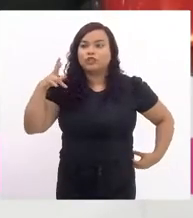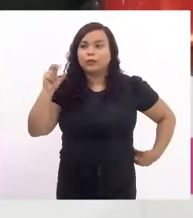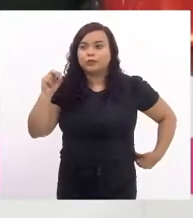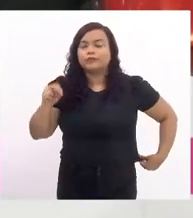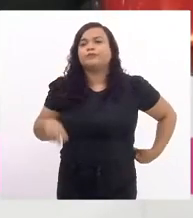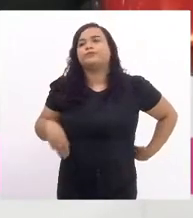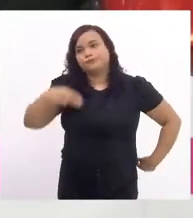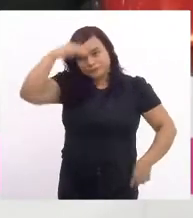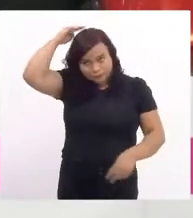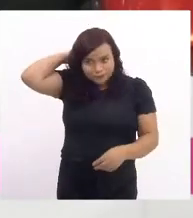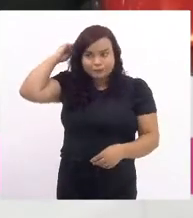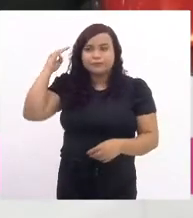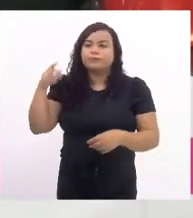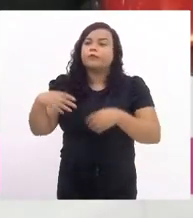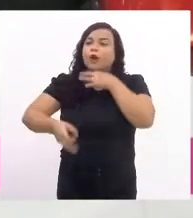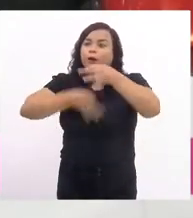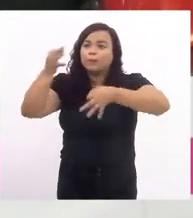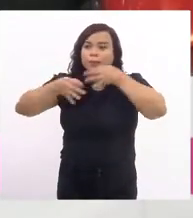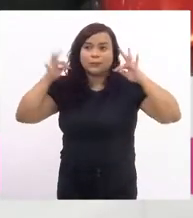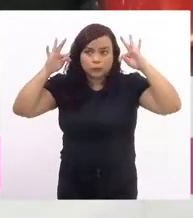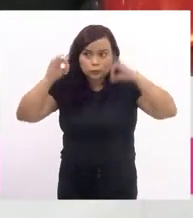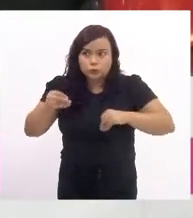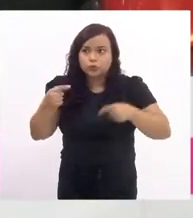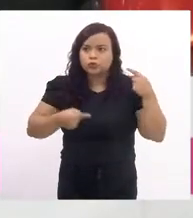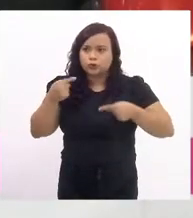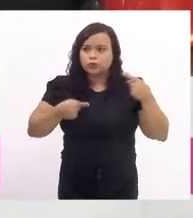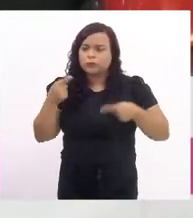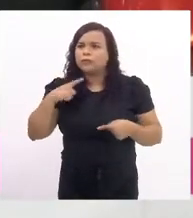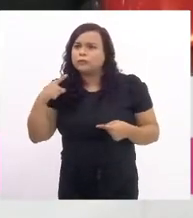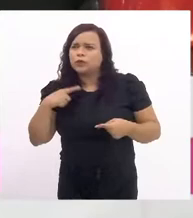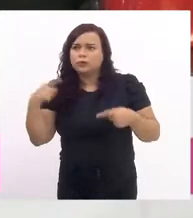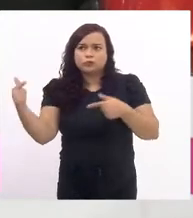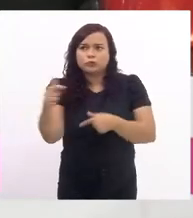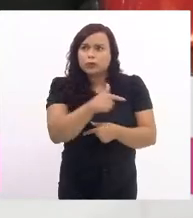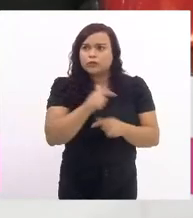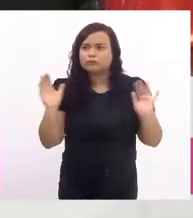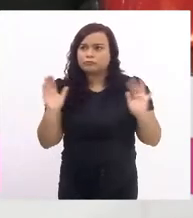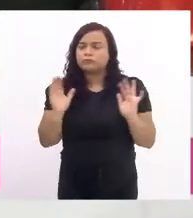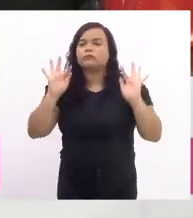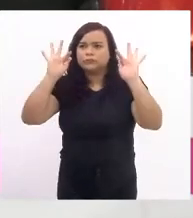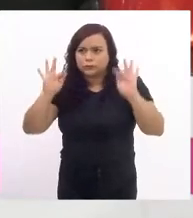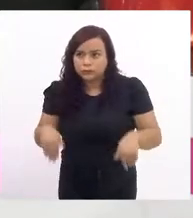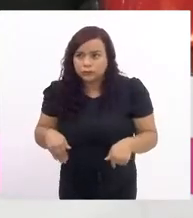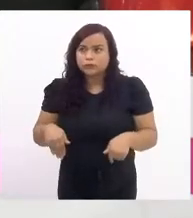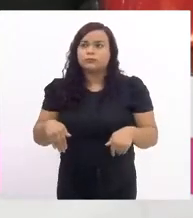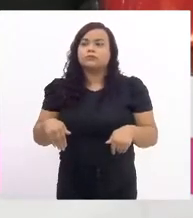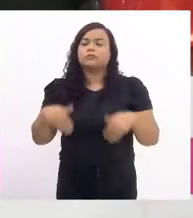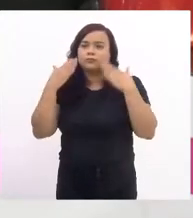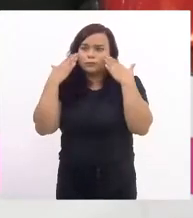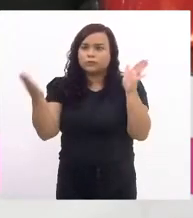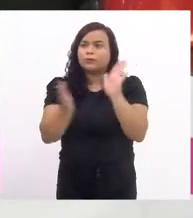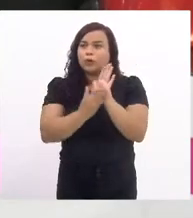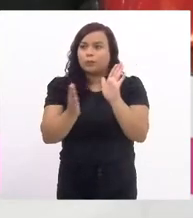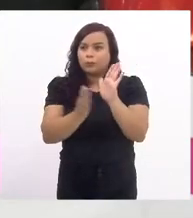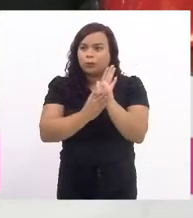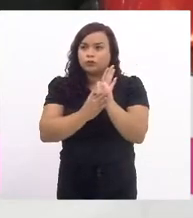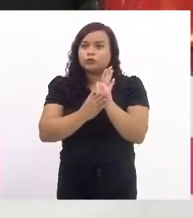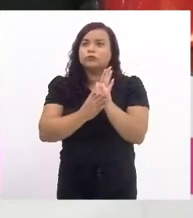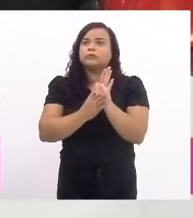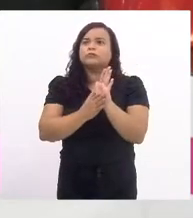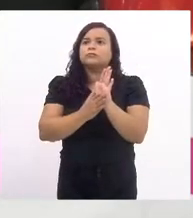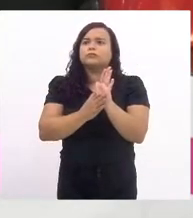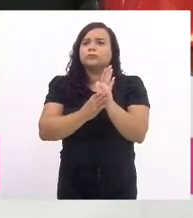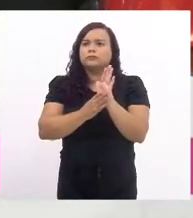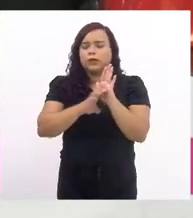pareceres emitidos, em discussão, não havendo quem queira discutir, encerrada a discussão, a presente proposta recebeu sete